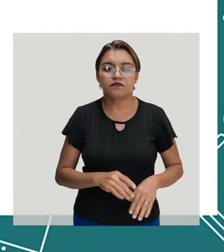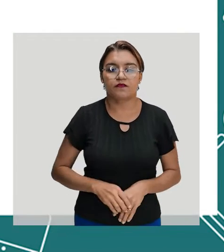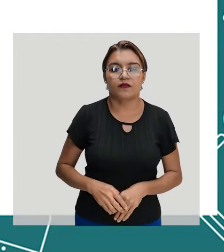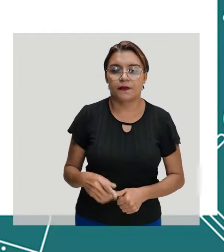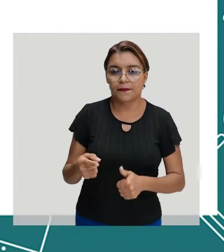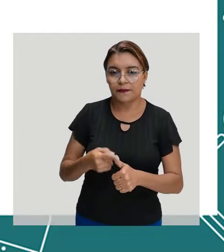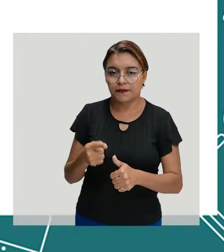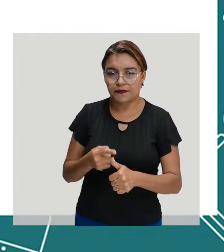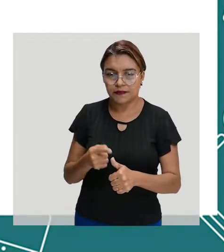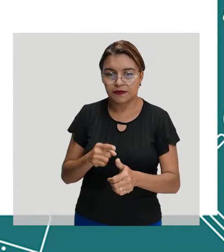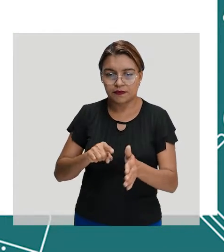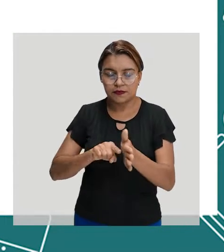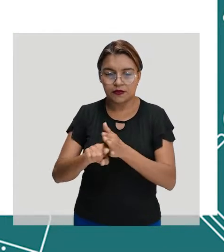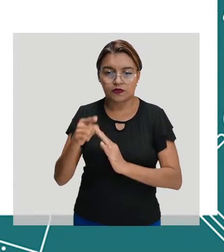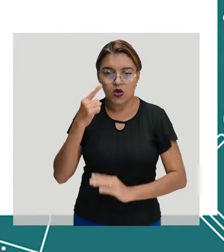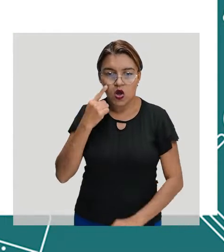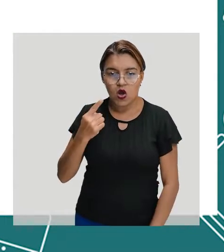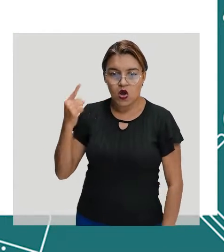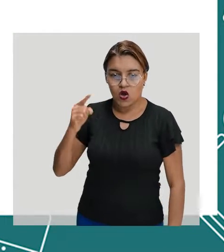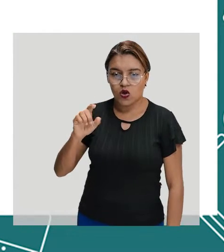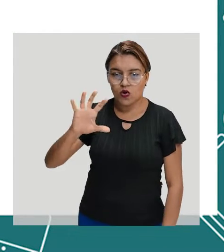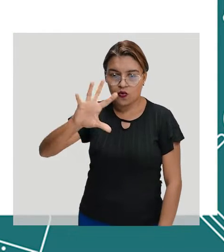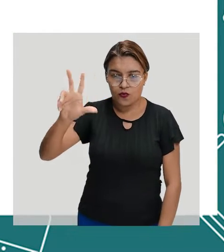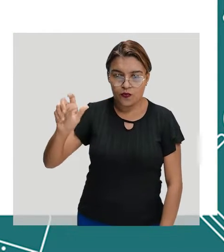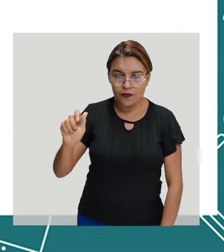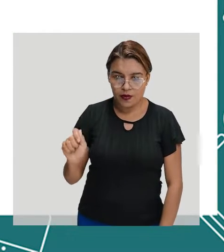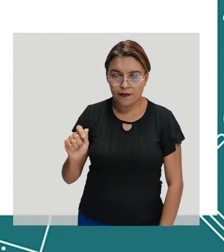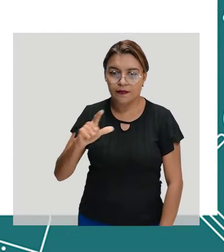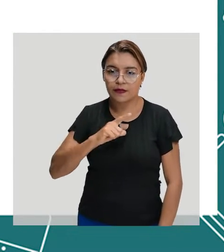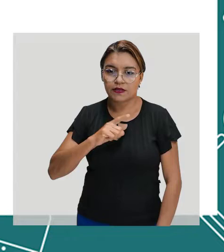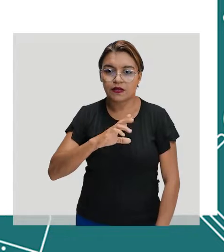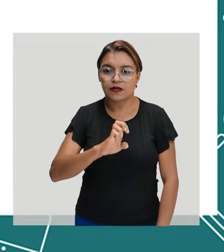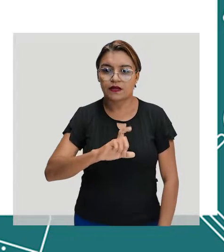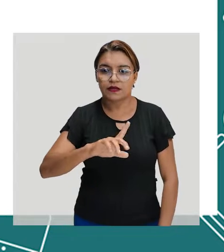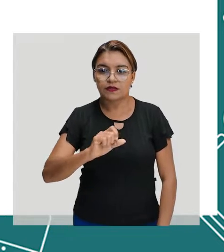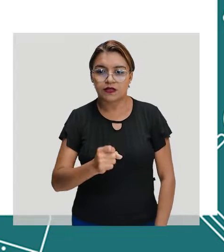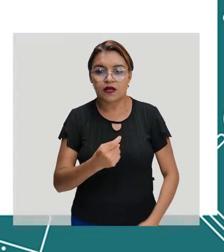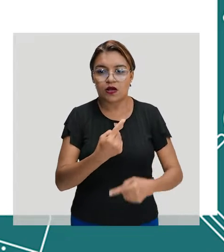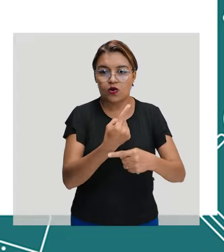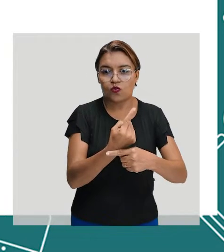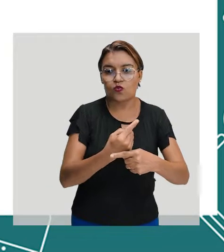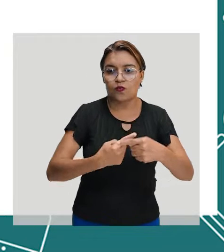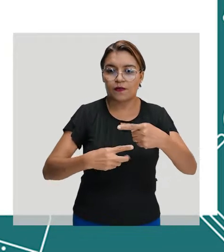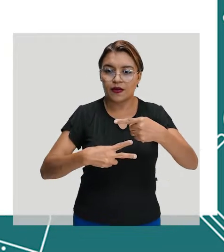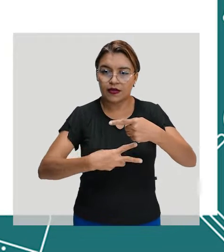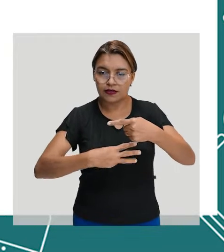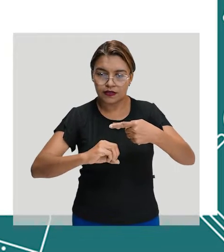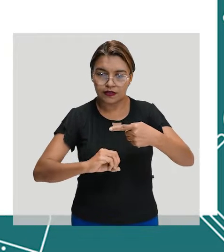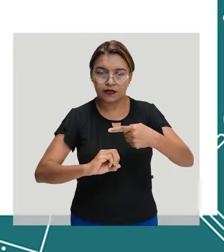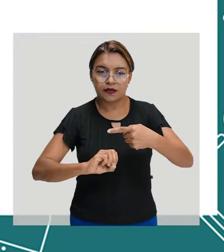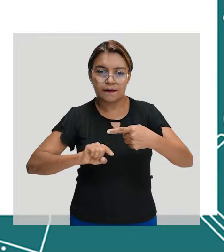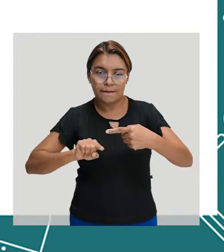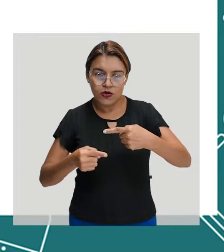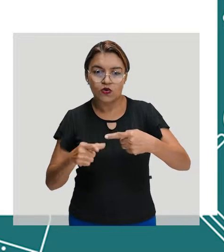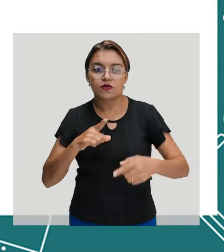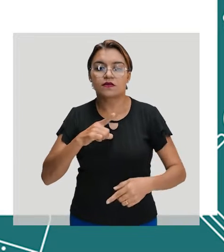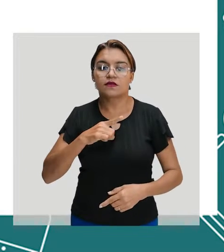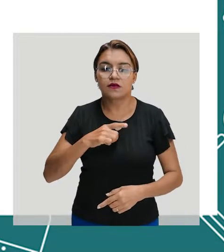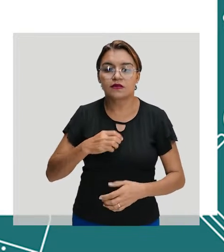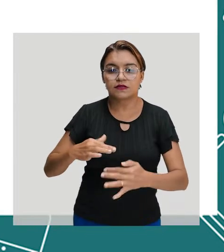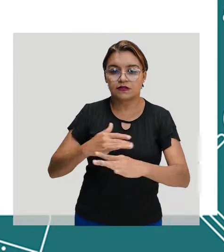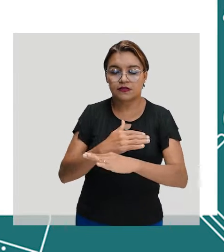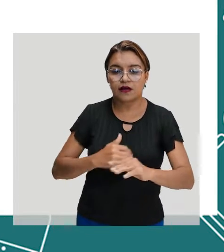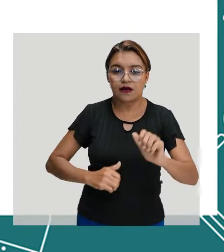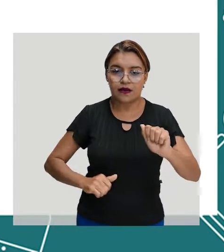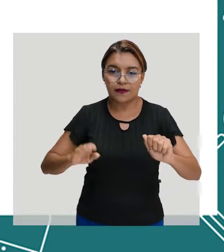mapa cartográfico cuja escala é um para 30 mil as cidades A e B distam entre si em linha